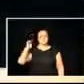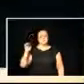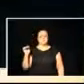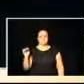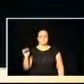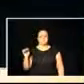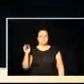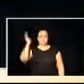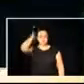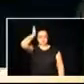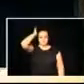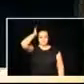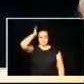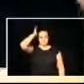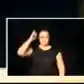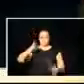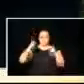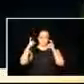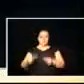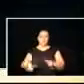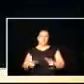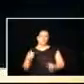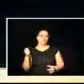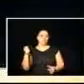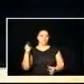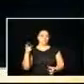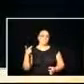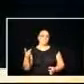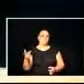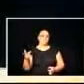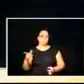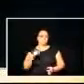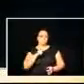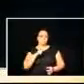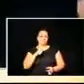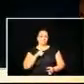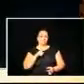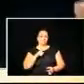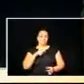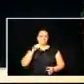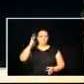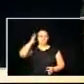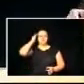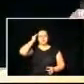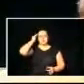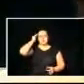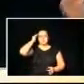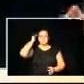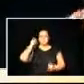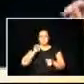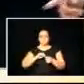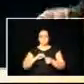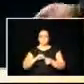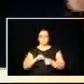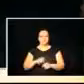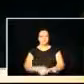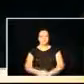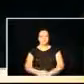rico, que se souber explorar nossa riqueza, a nossa Unital poderá ter muito mais